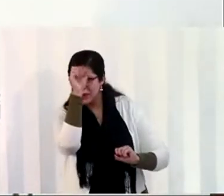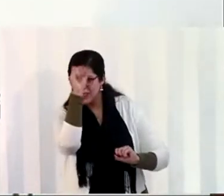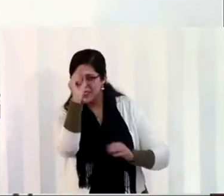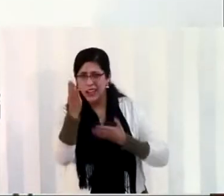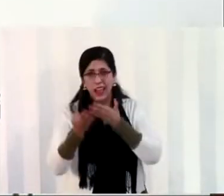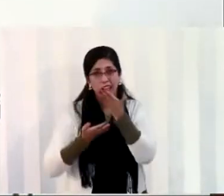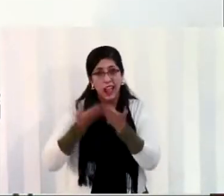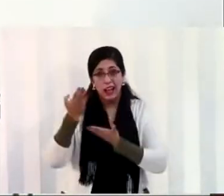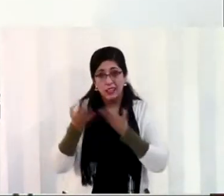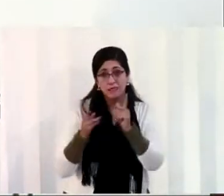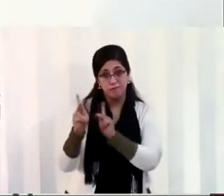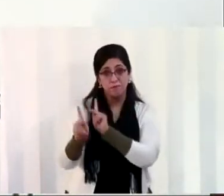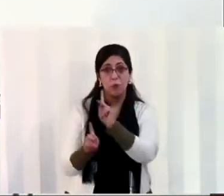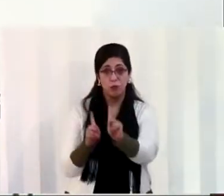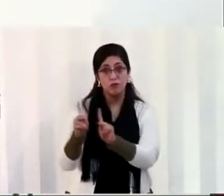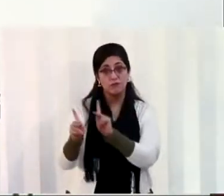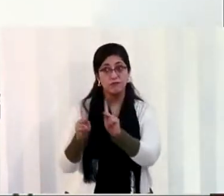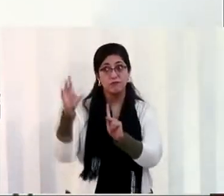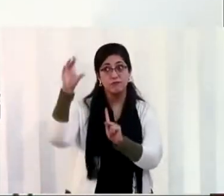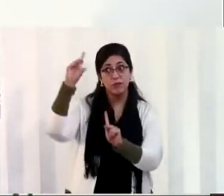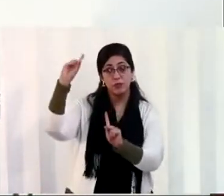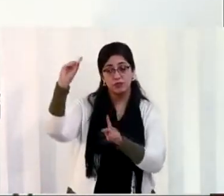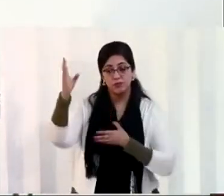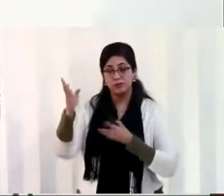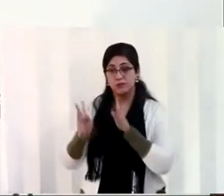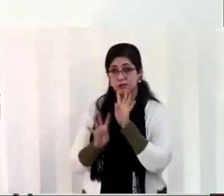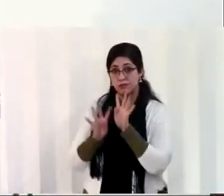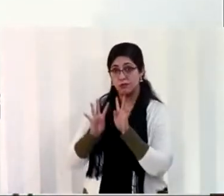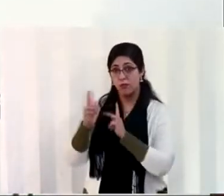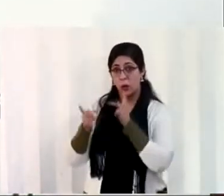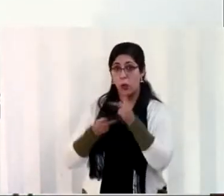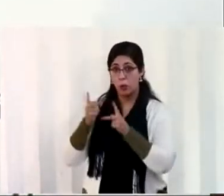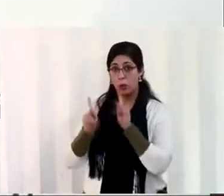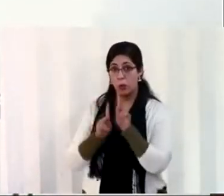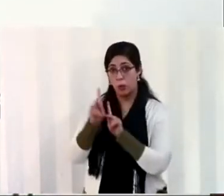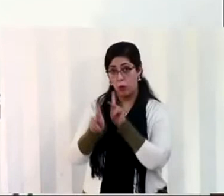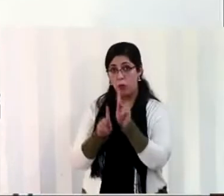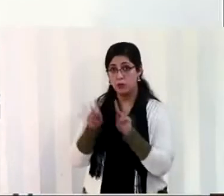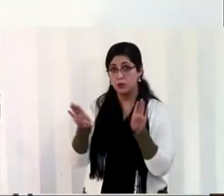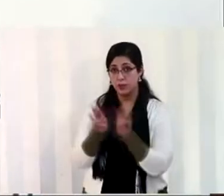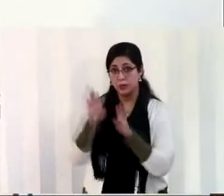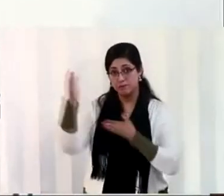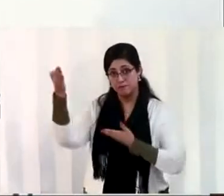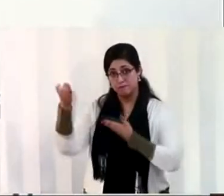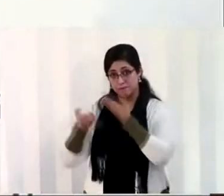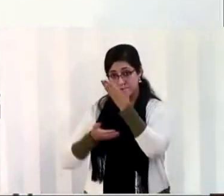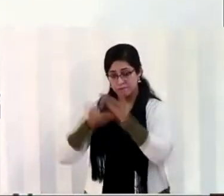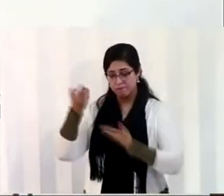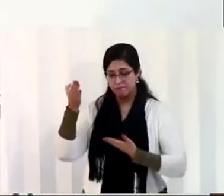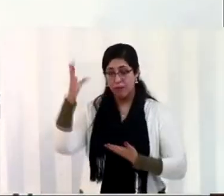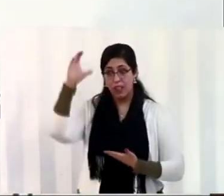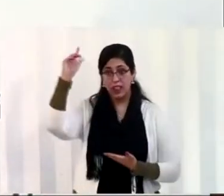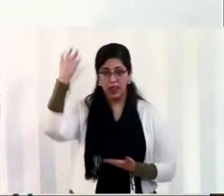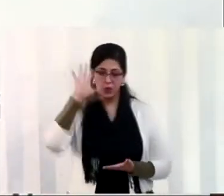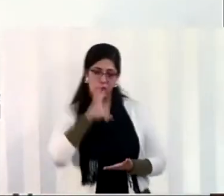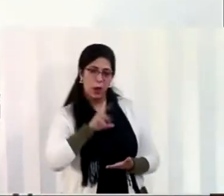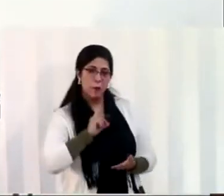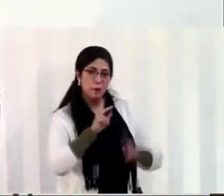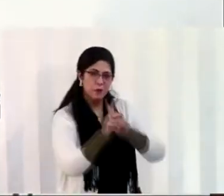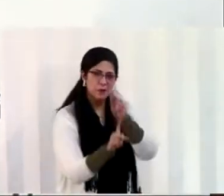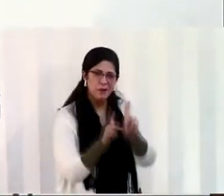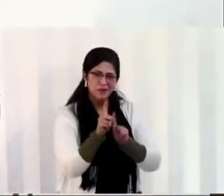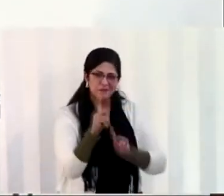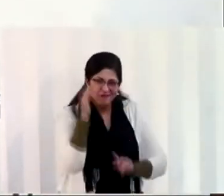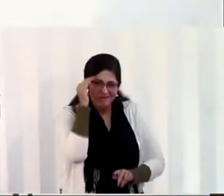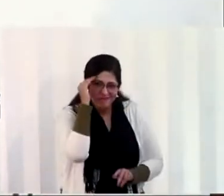entre Deus e o seu povo. É uma relação de amor, como é o tema da nossa meditação nessa manhã. O amor de Deus pelo seu povo. Agora vamos para o texto e